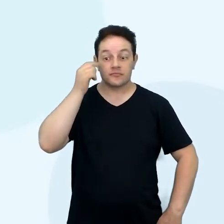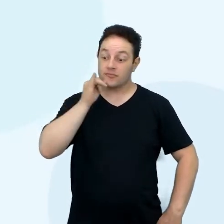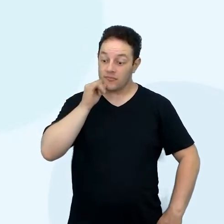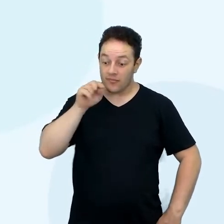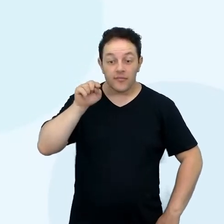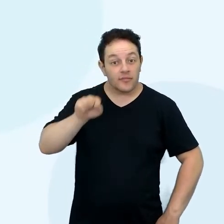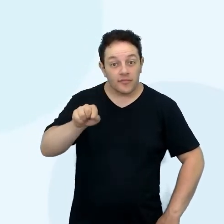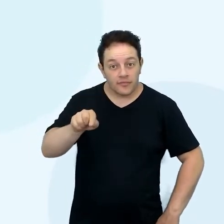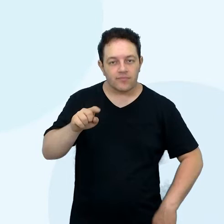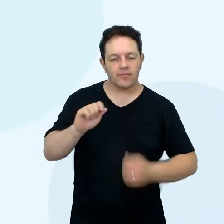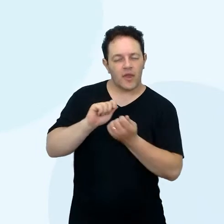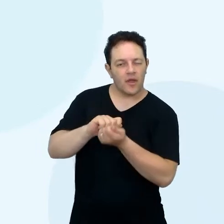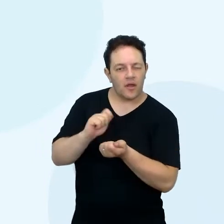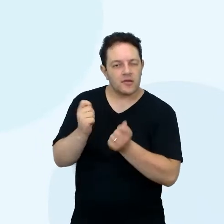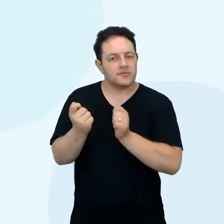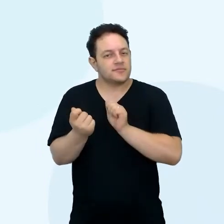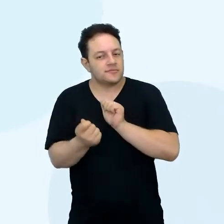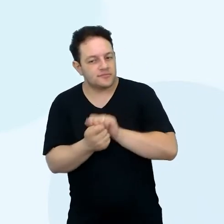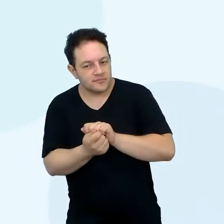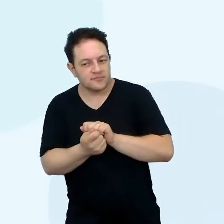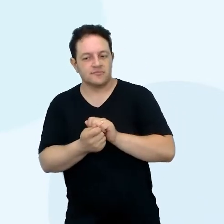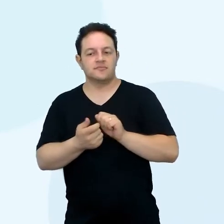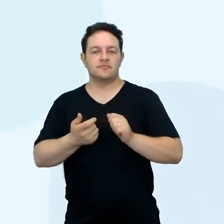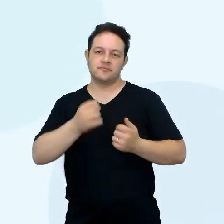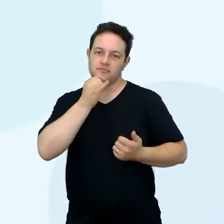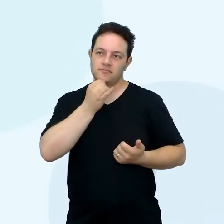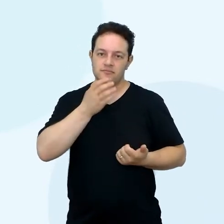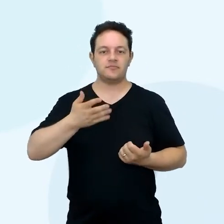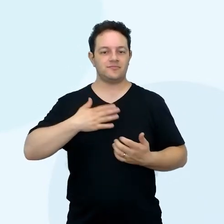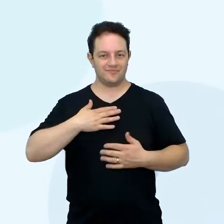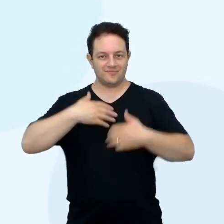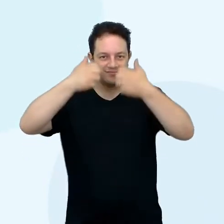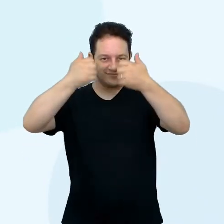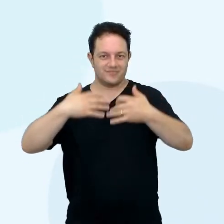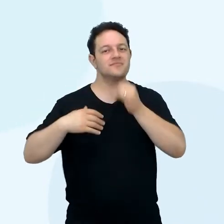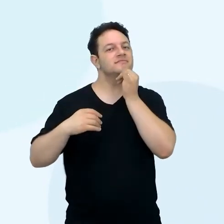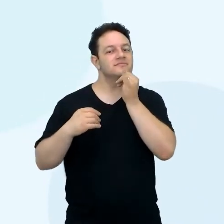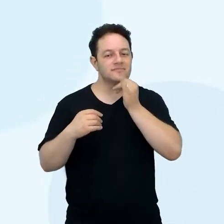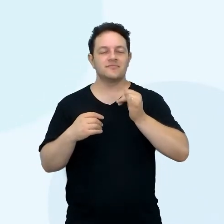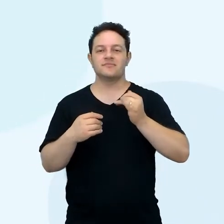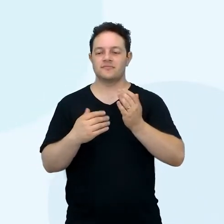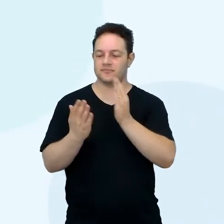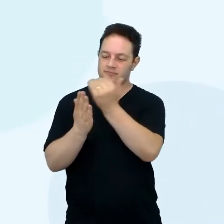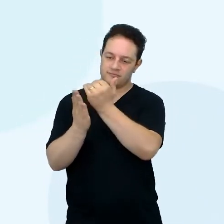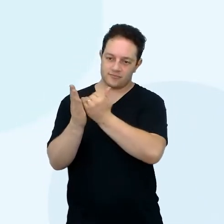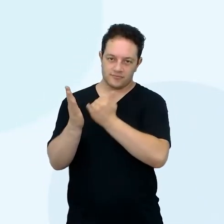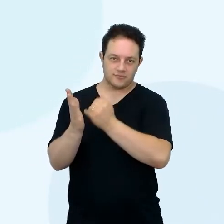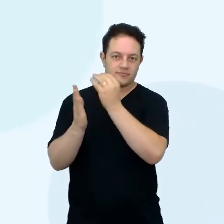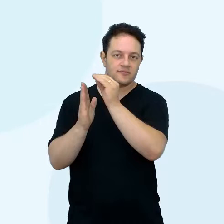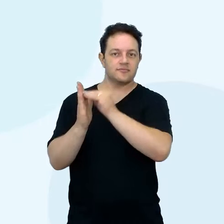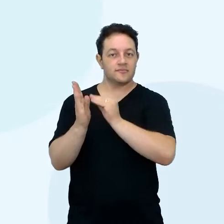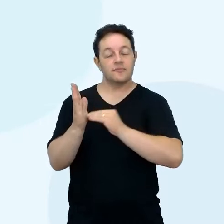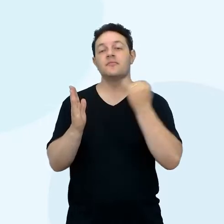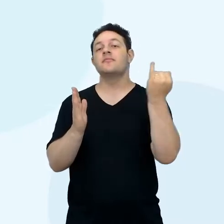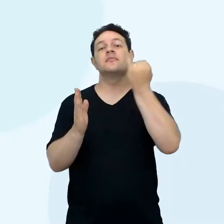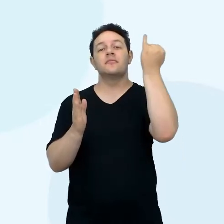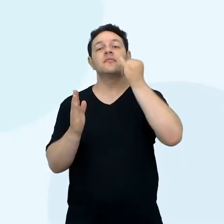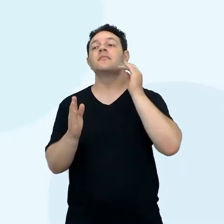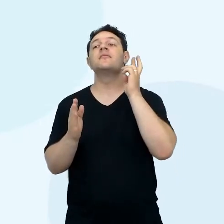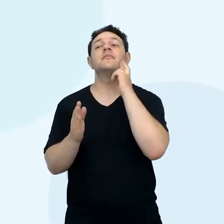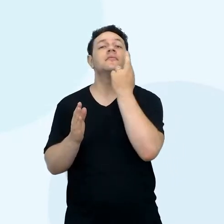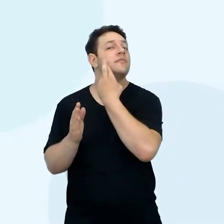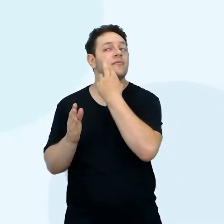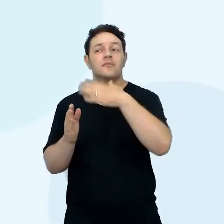tipo de readaptação, no caso, né, nesse meu exemplo aí, do cardápio, ele é importante. Quantos restaurantes não